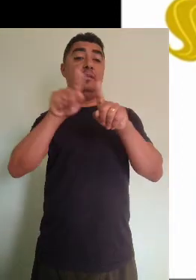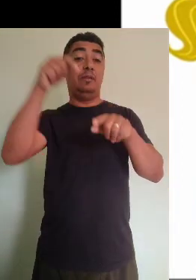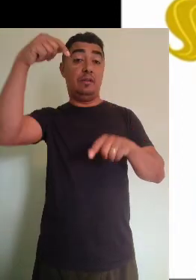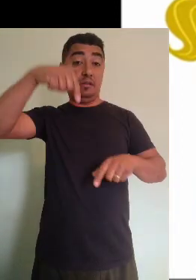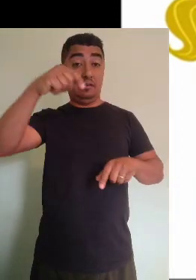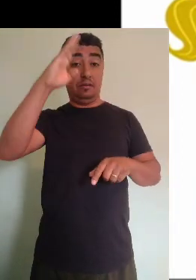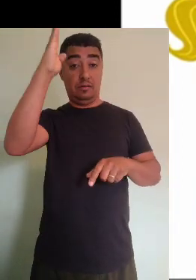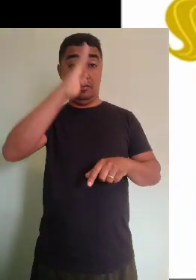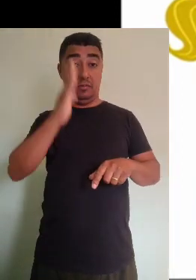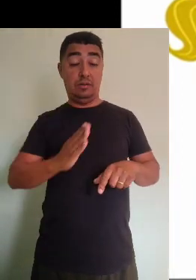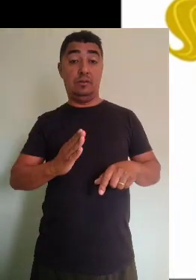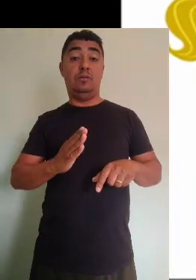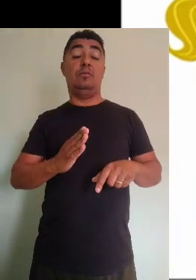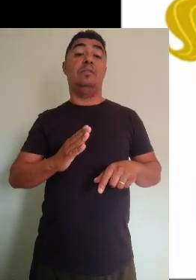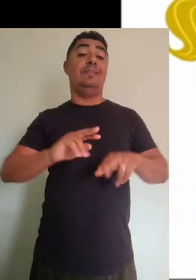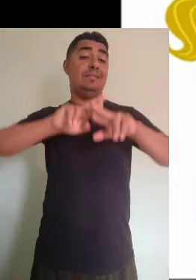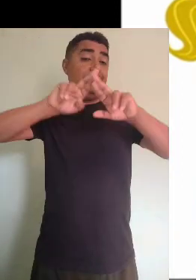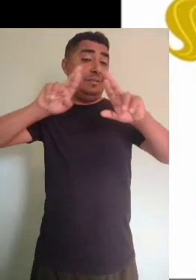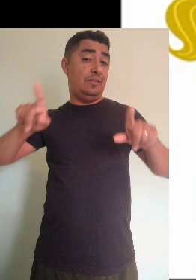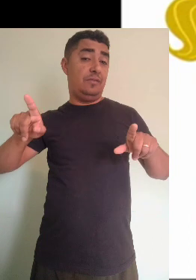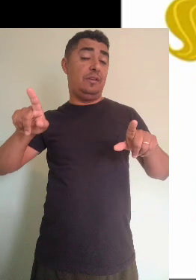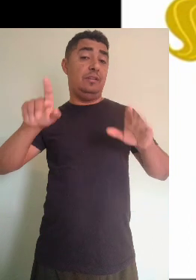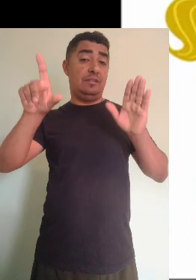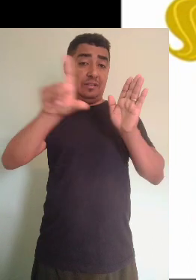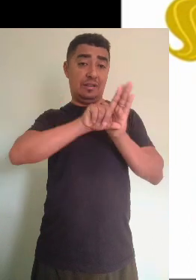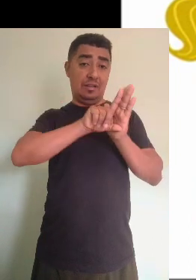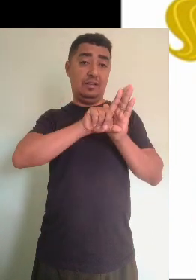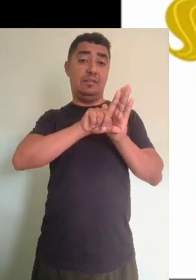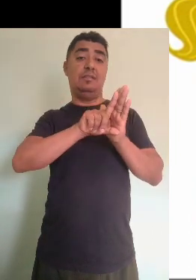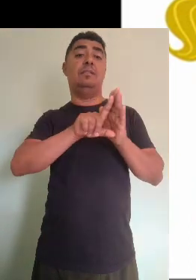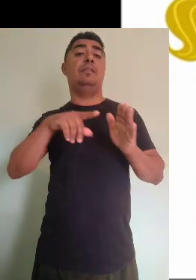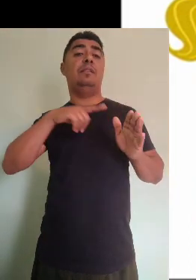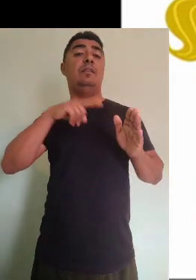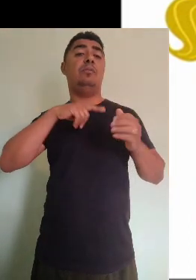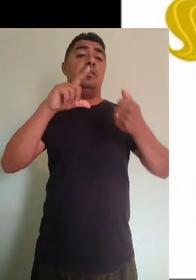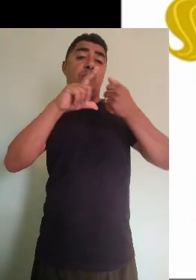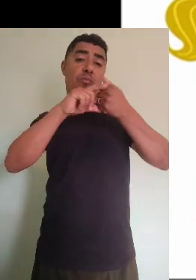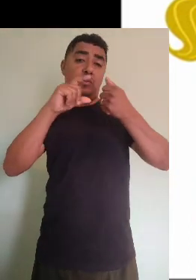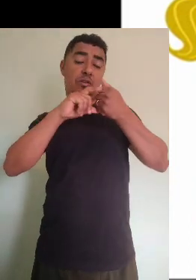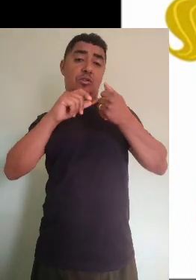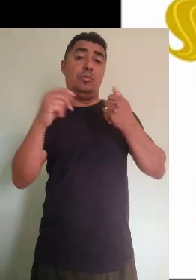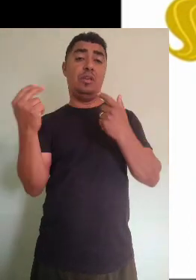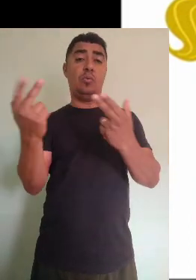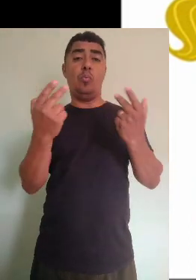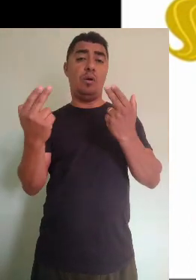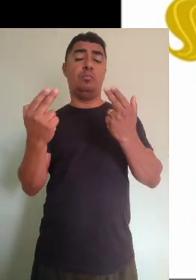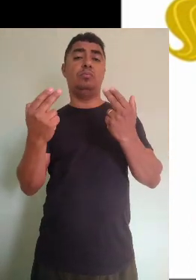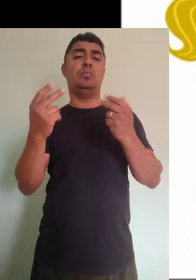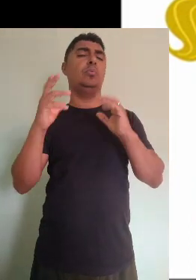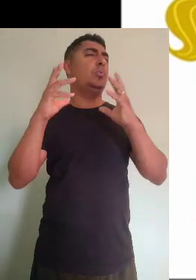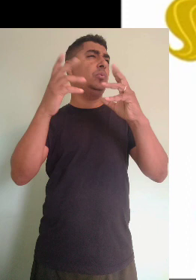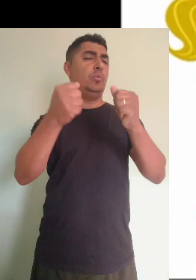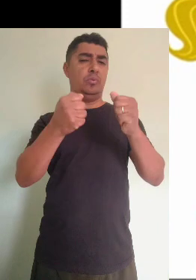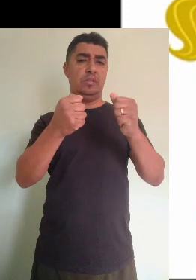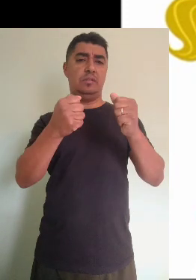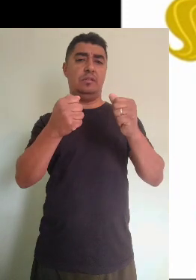esses direitos. Nessas diferentes leis, existe um artigo que é igual em todas elas.